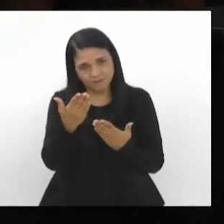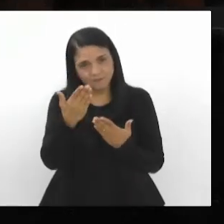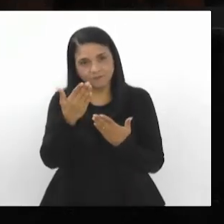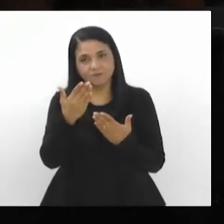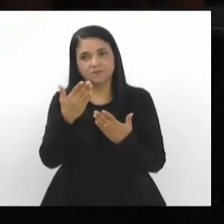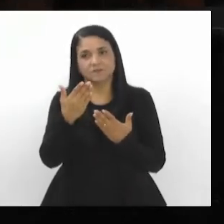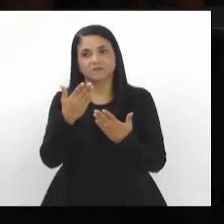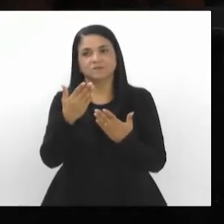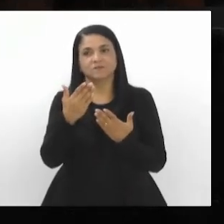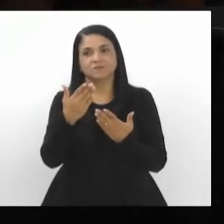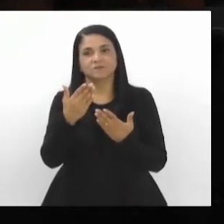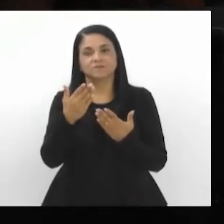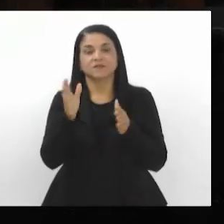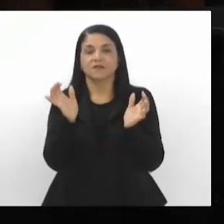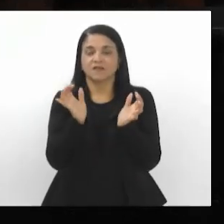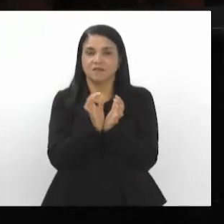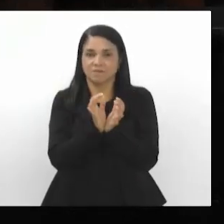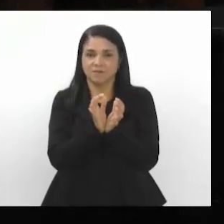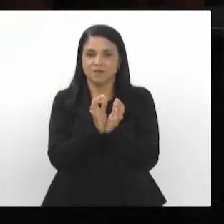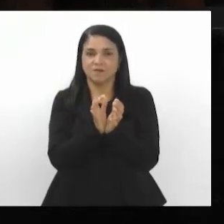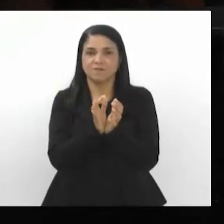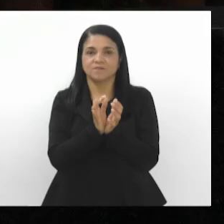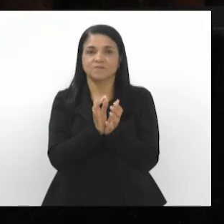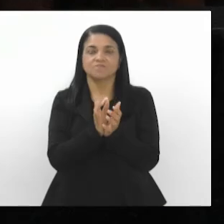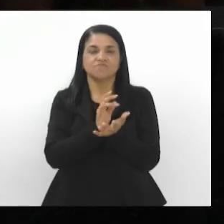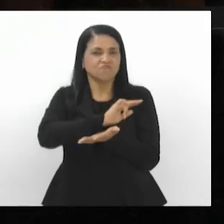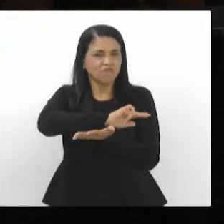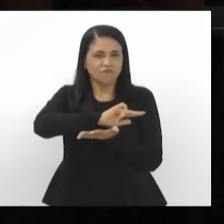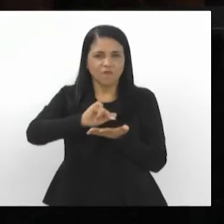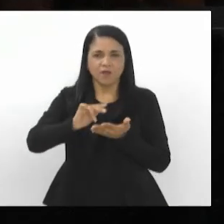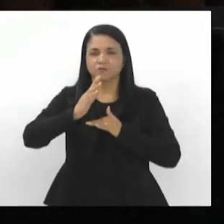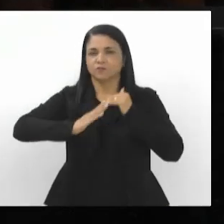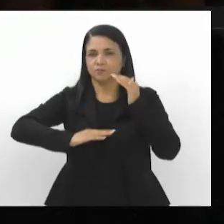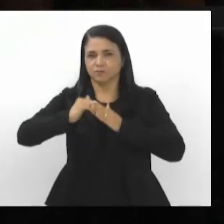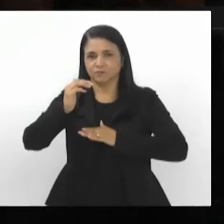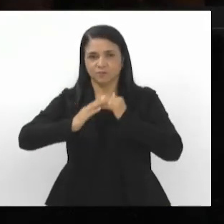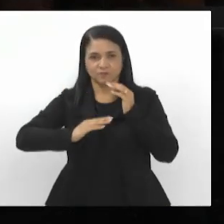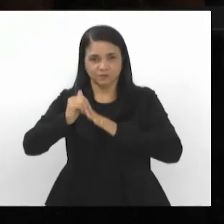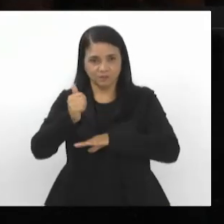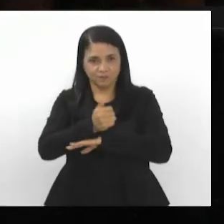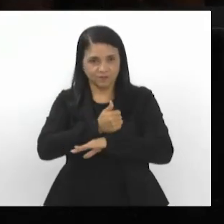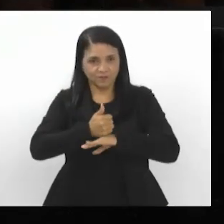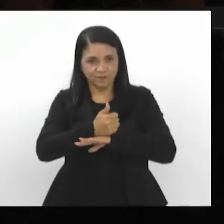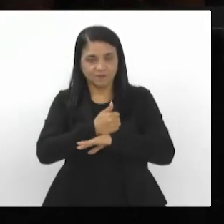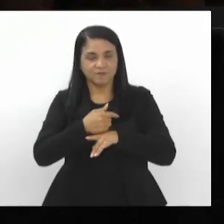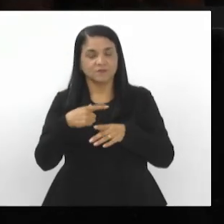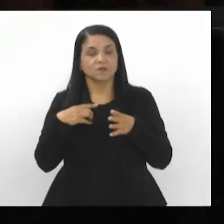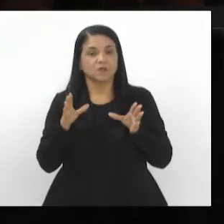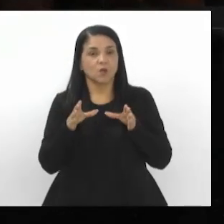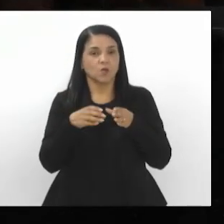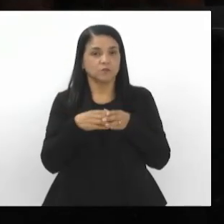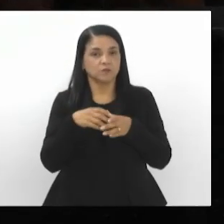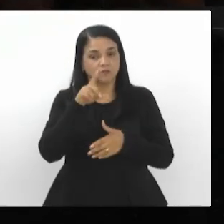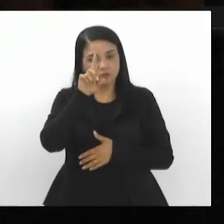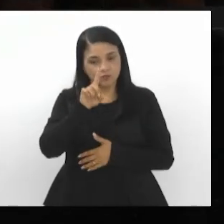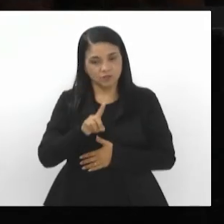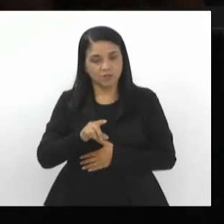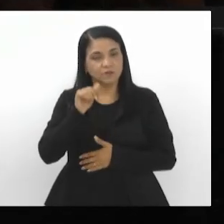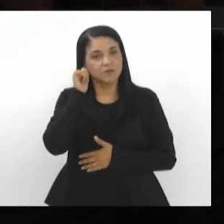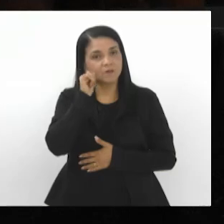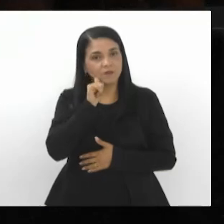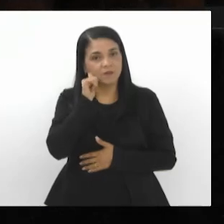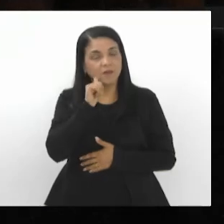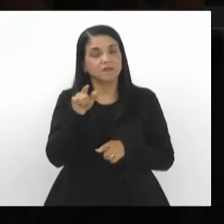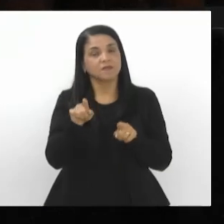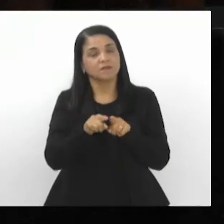à nossa equipe multiprofissional, que hoje compõe a Comissão de Defesa dos Direitos da Mulher,